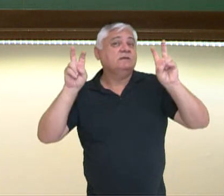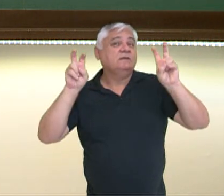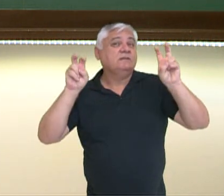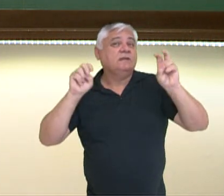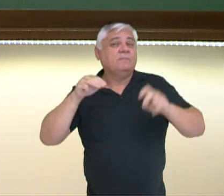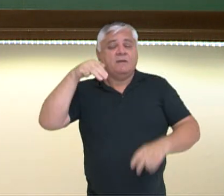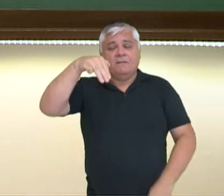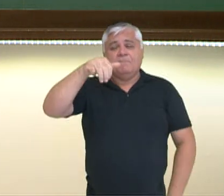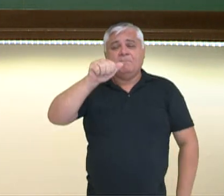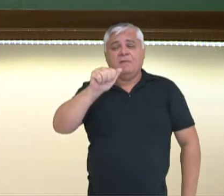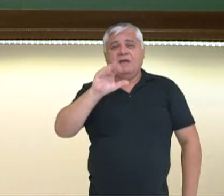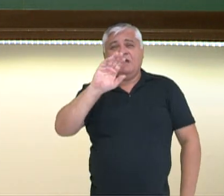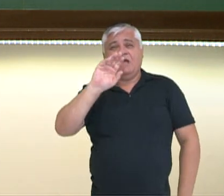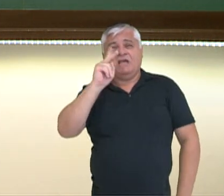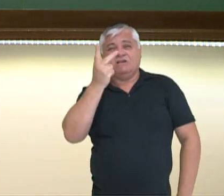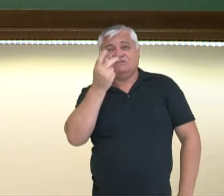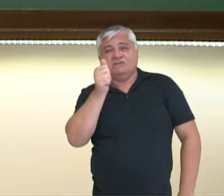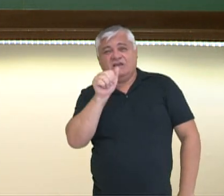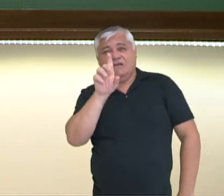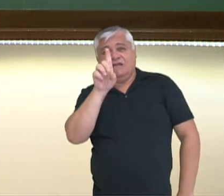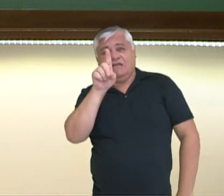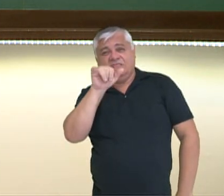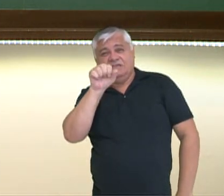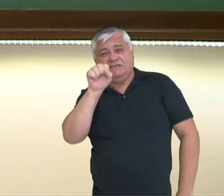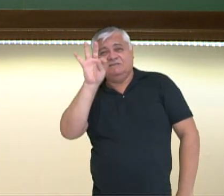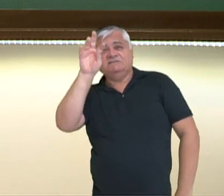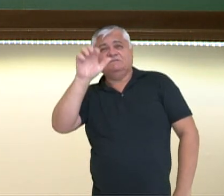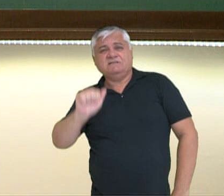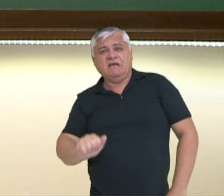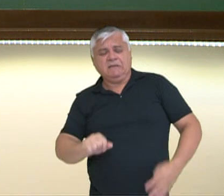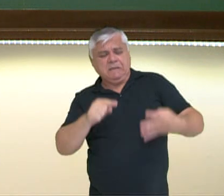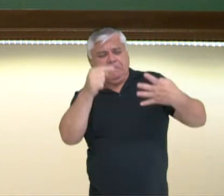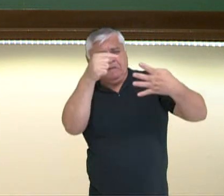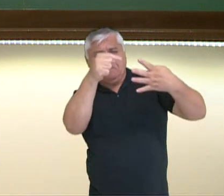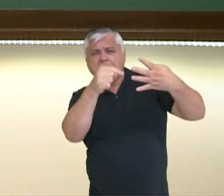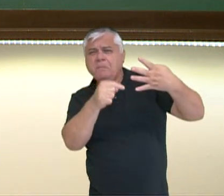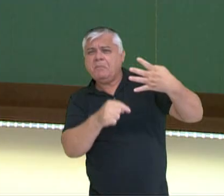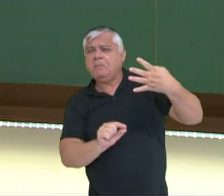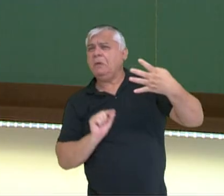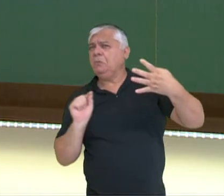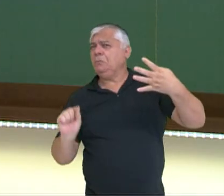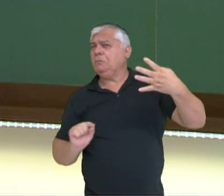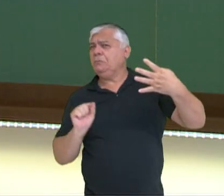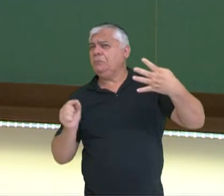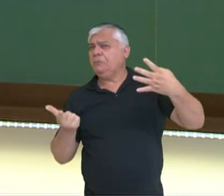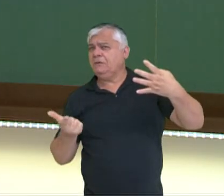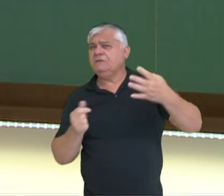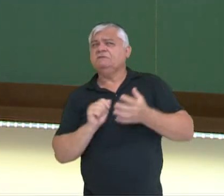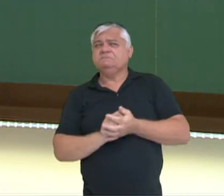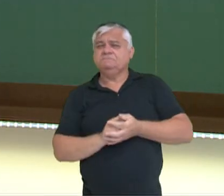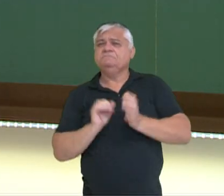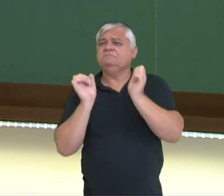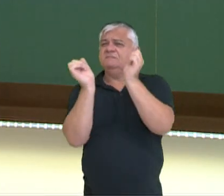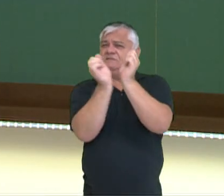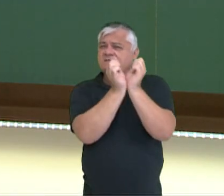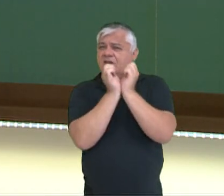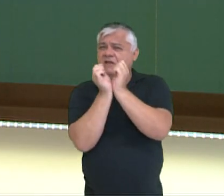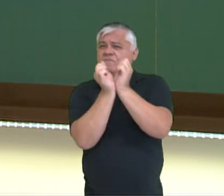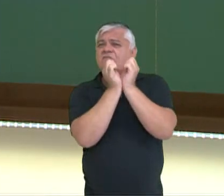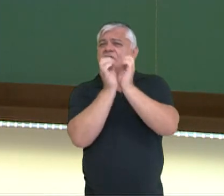machadistas. Vamos ver quais são esses temas. escravidão e